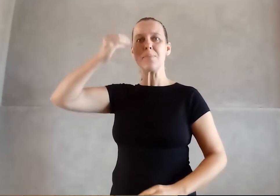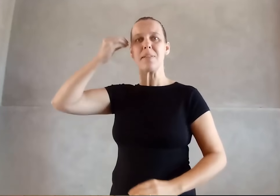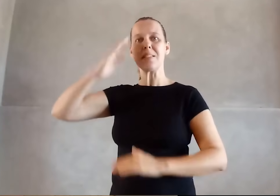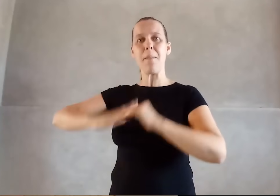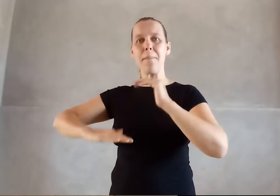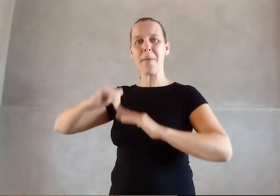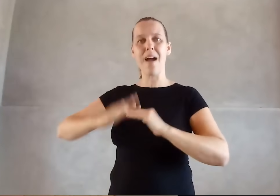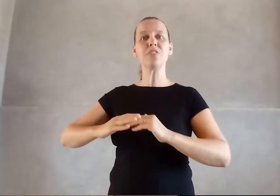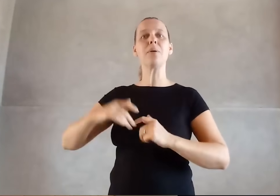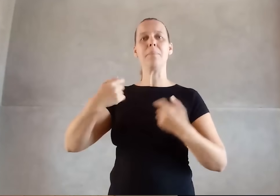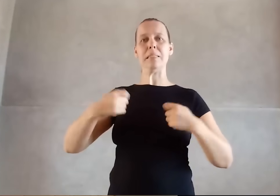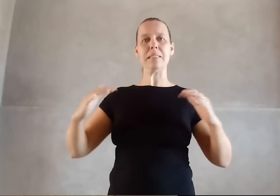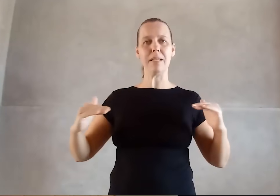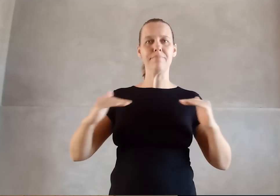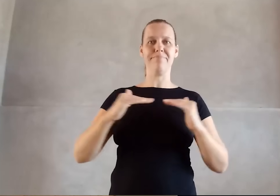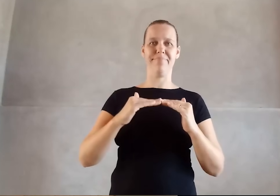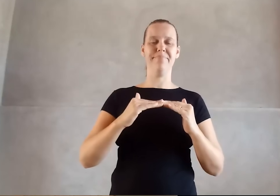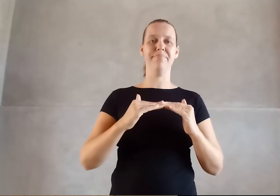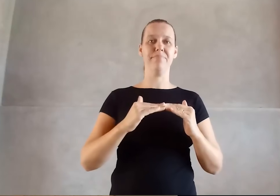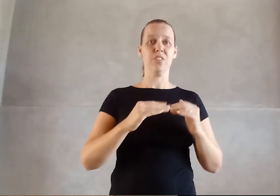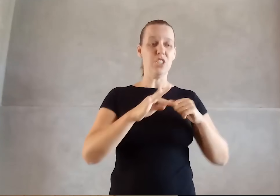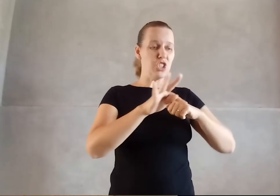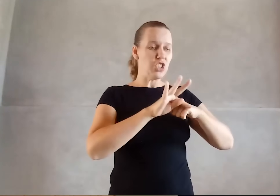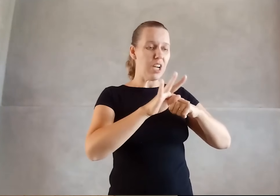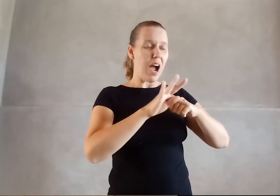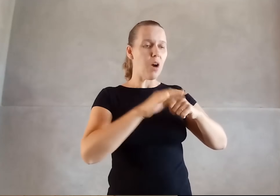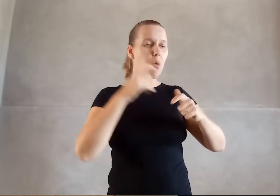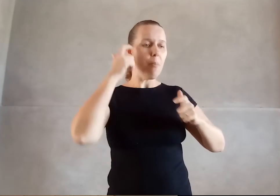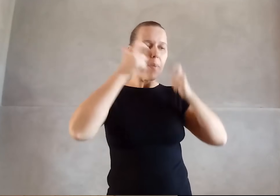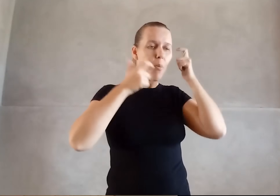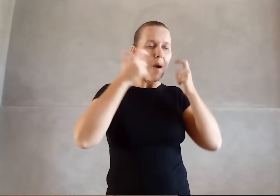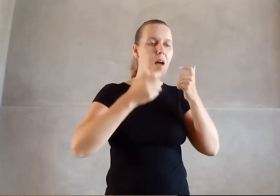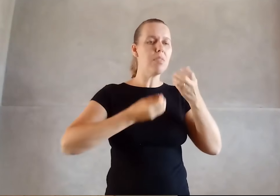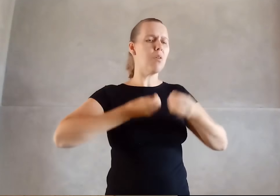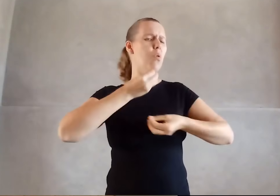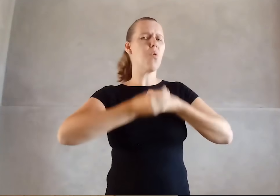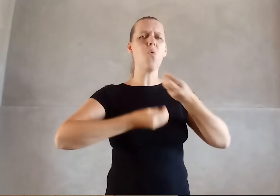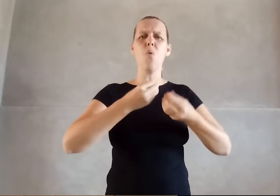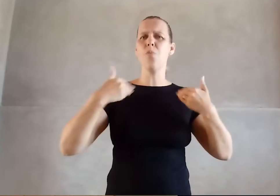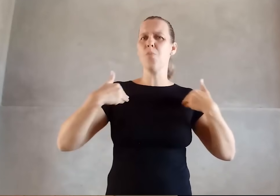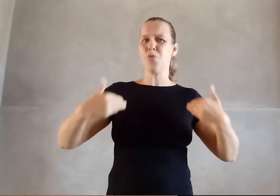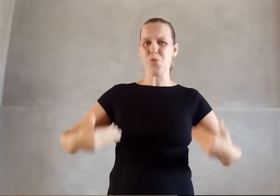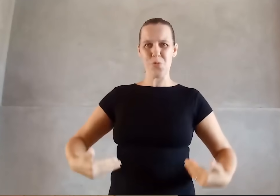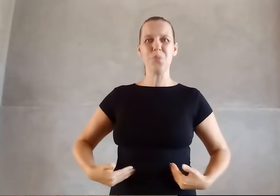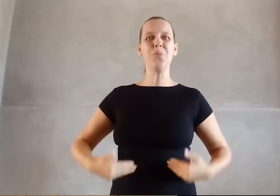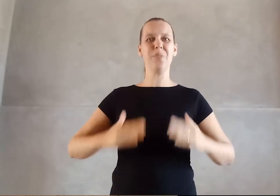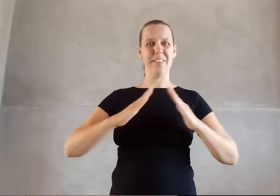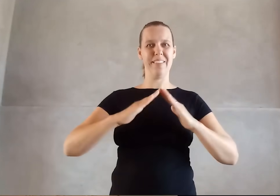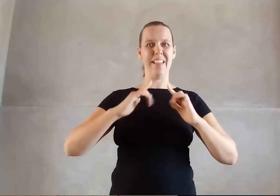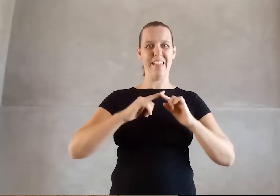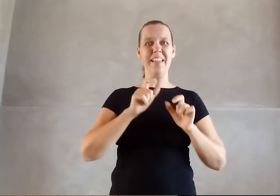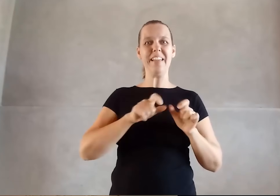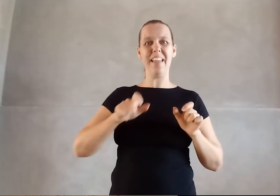a prática dessa vida. Quer dizer, aquilo que nós chamamos de credo e aquilo que nós de fato experimentamos e vivenciamos. Tiago